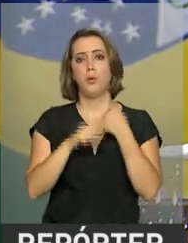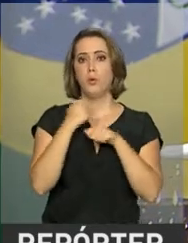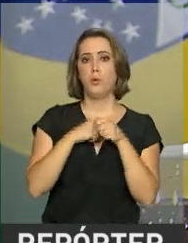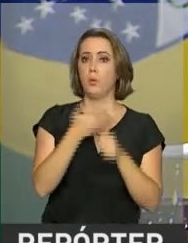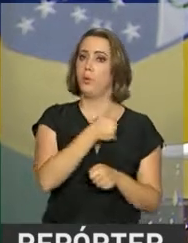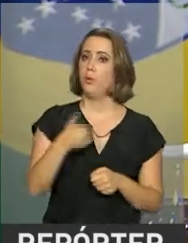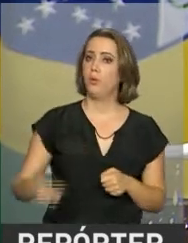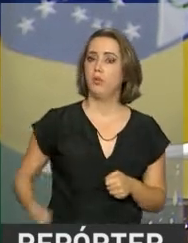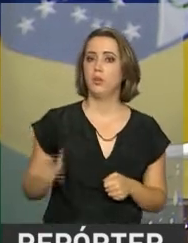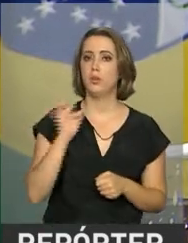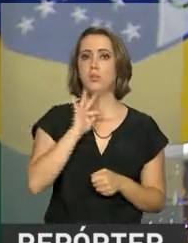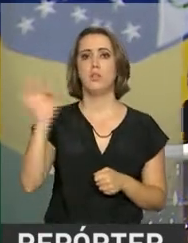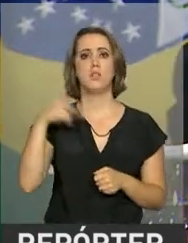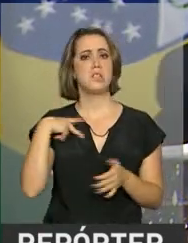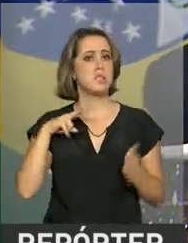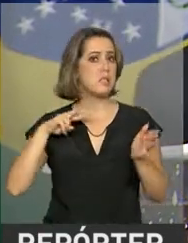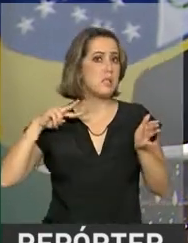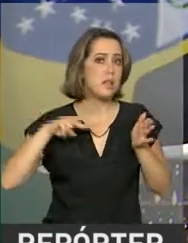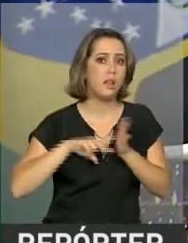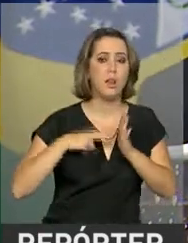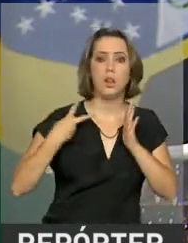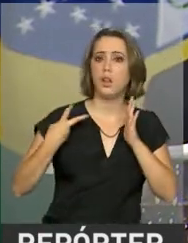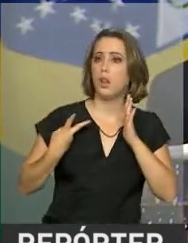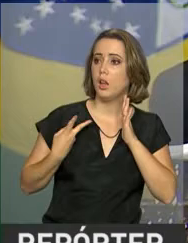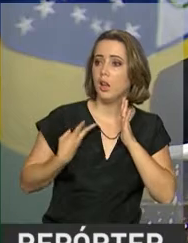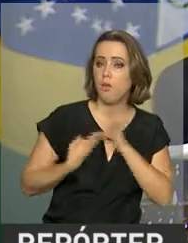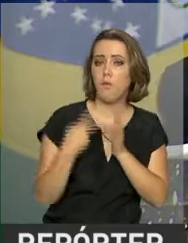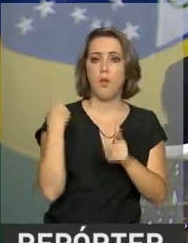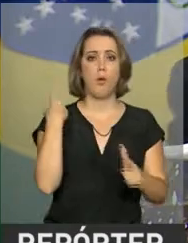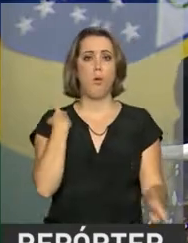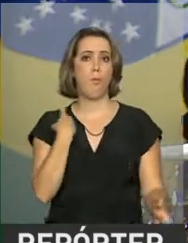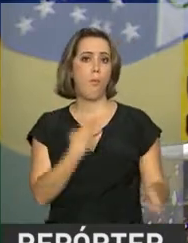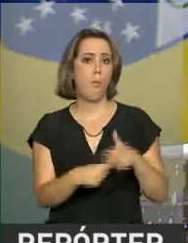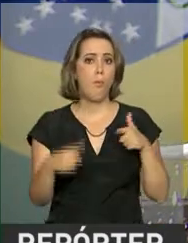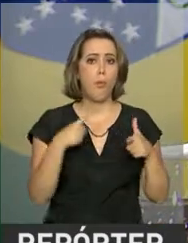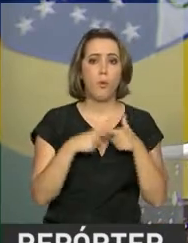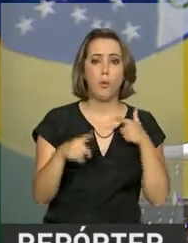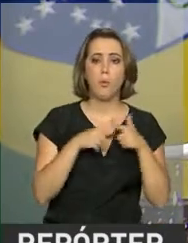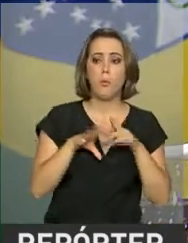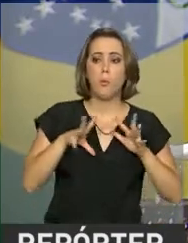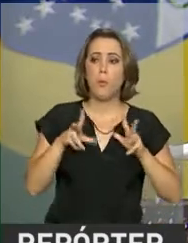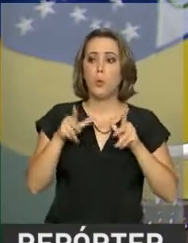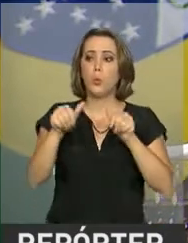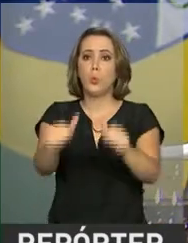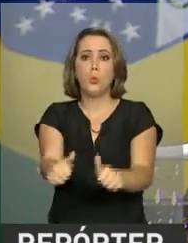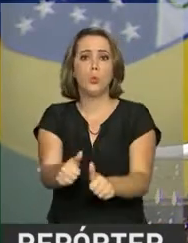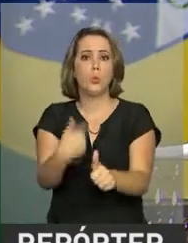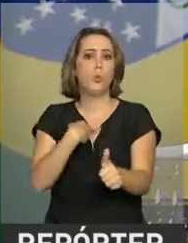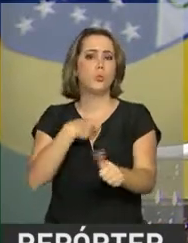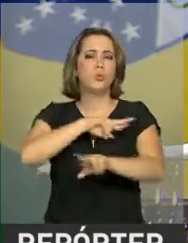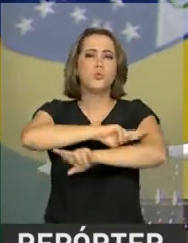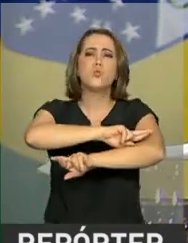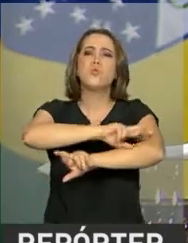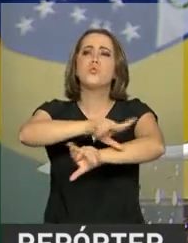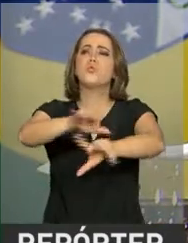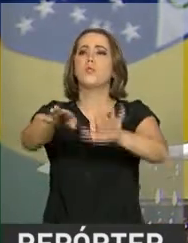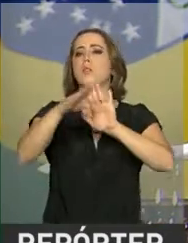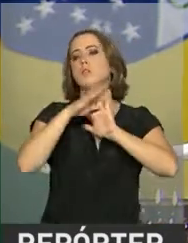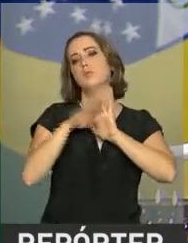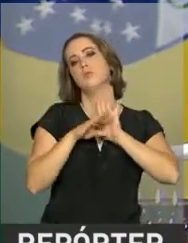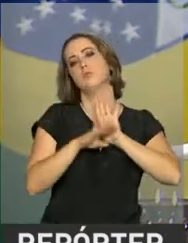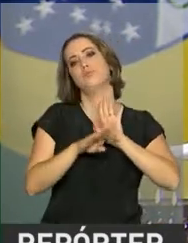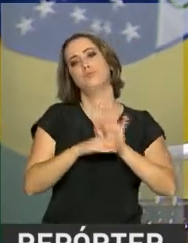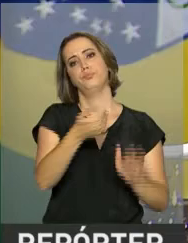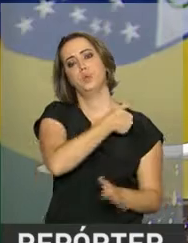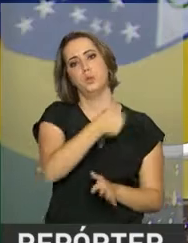união isso vai representar um prejuízo para o fundo de financiamento estudantil porém a casa minha vida